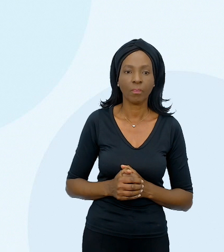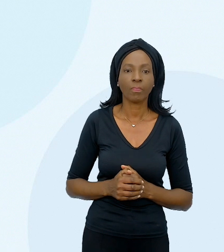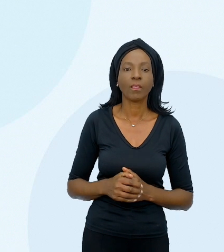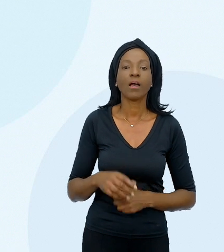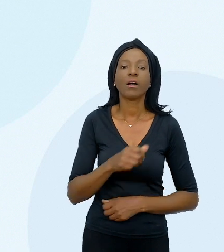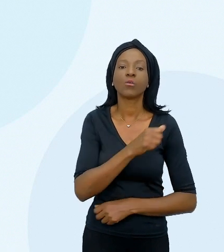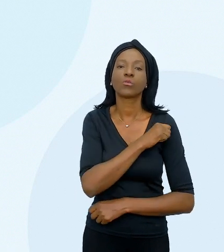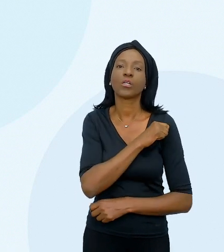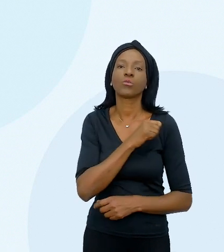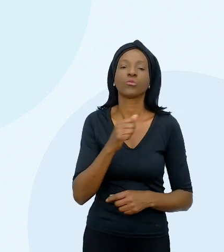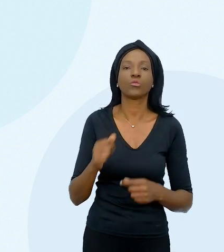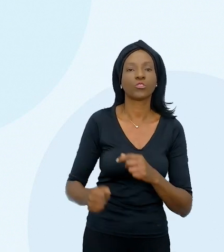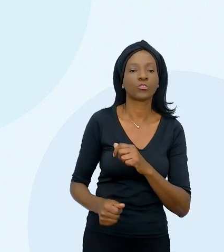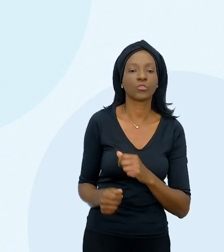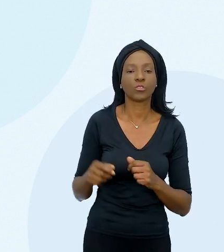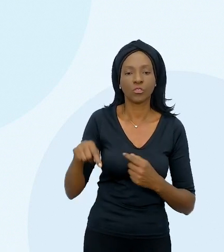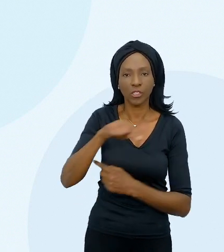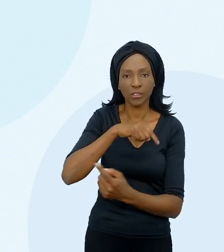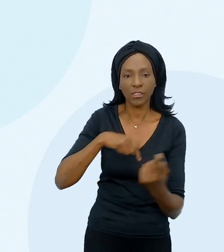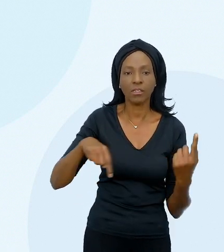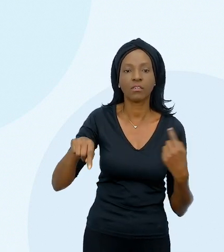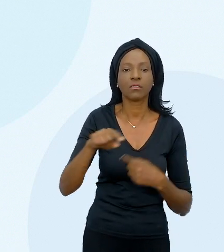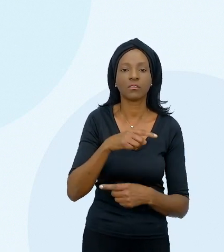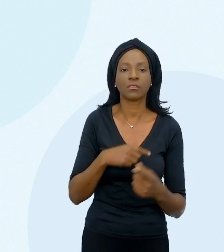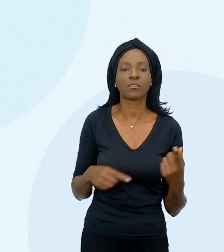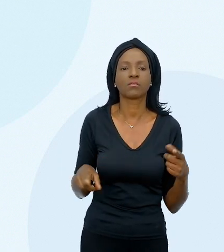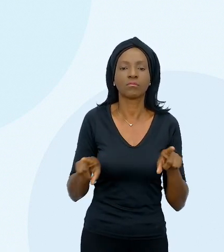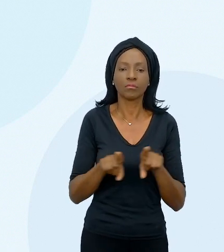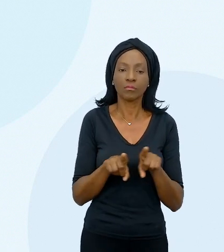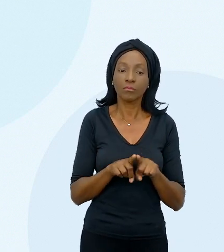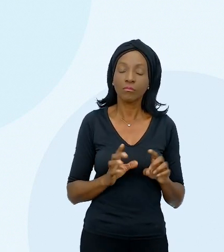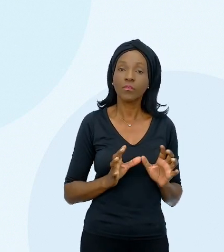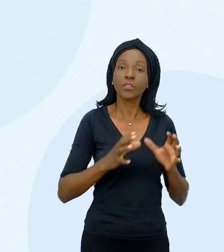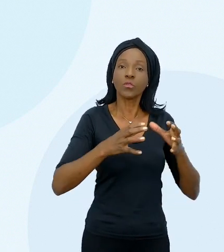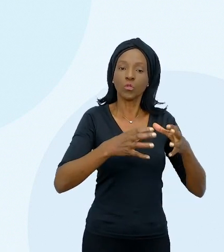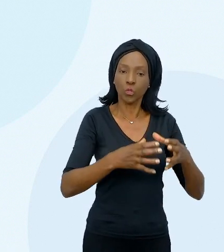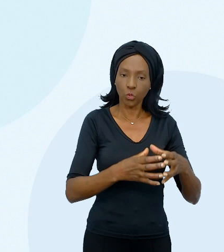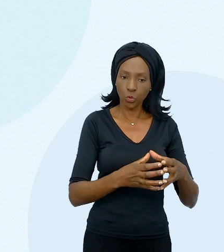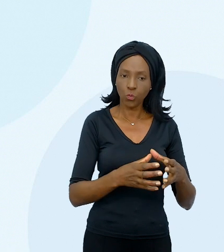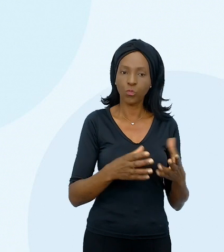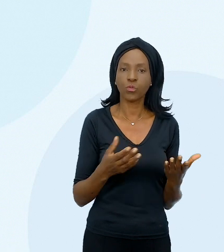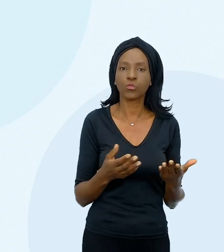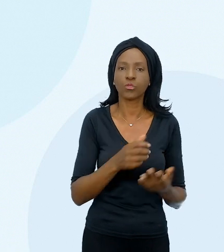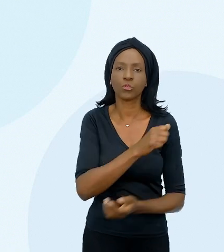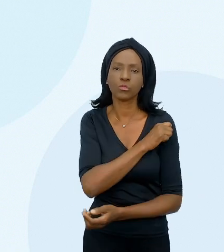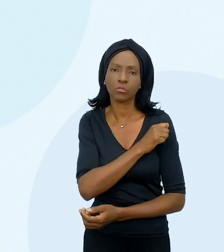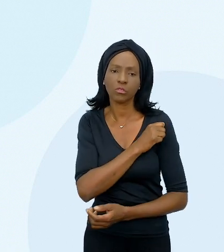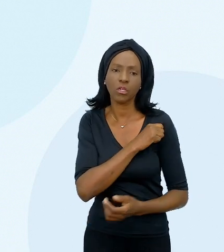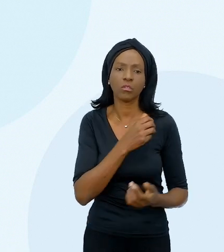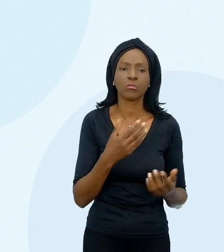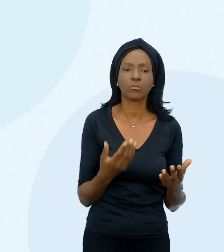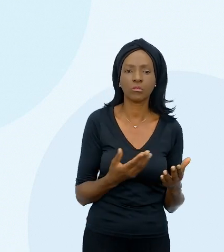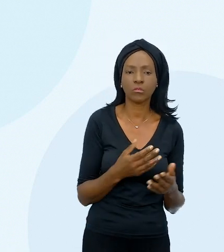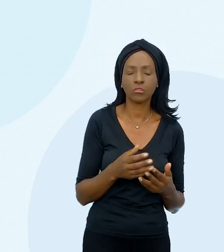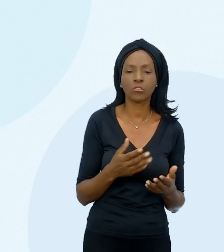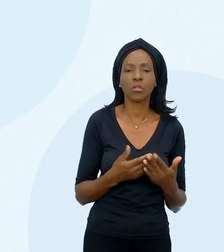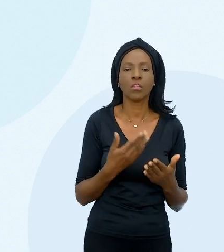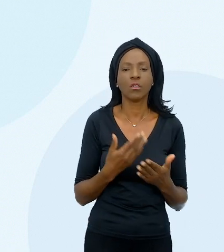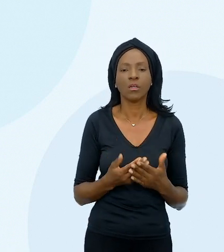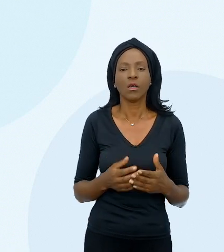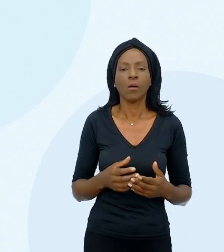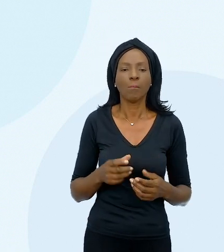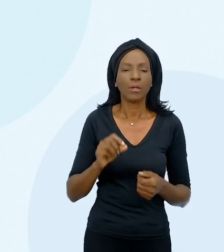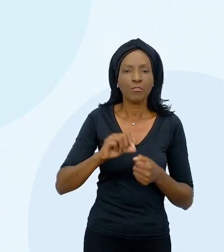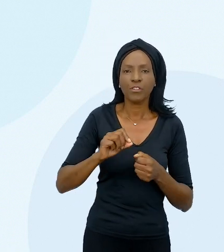metodologia. Consiste na formação de equipes, grupos de estudantes para participar de um diálogo diferenciado. Nós